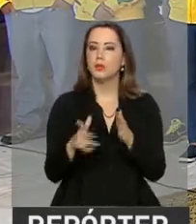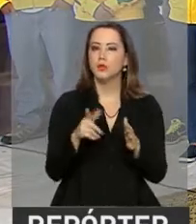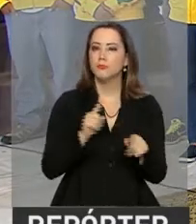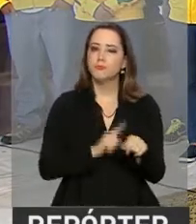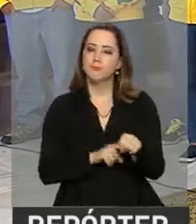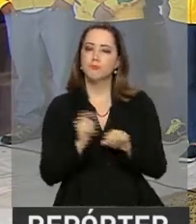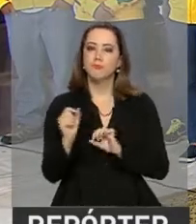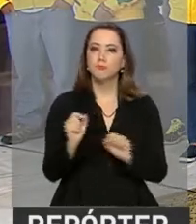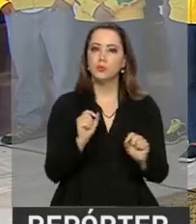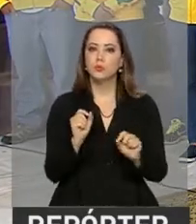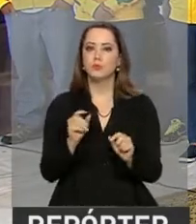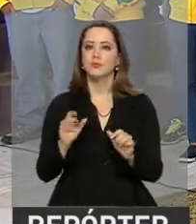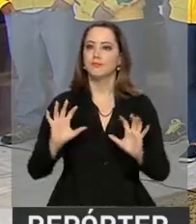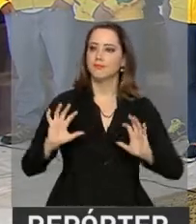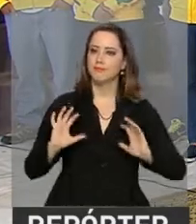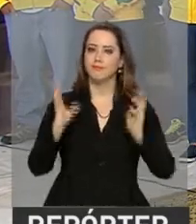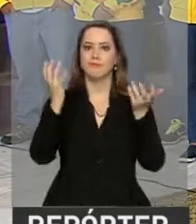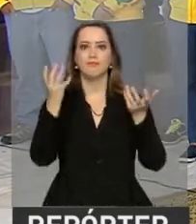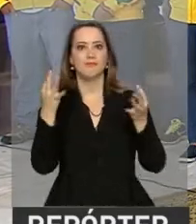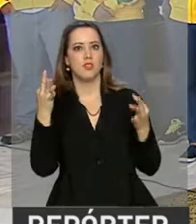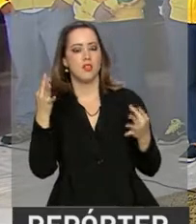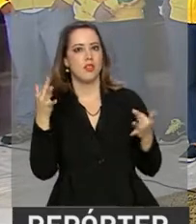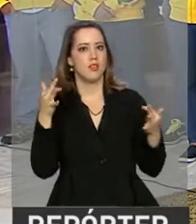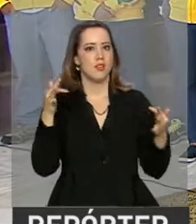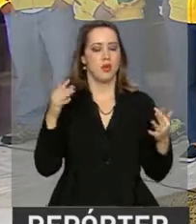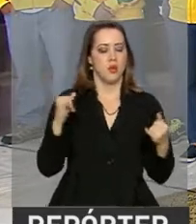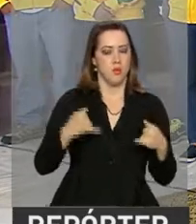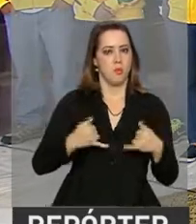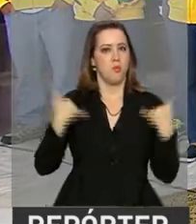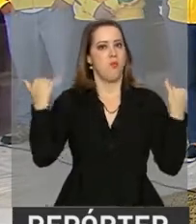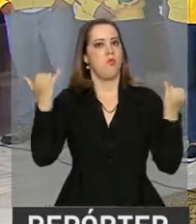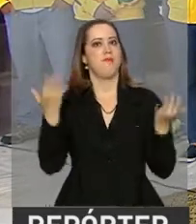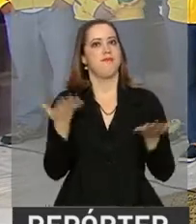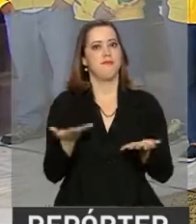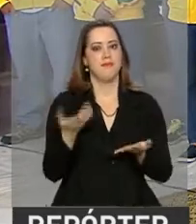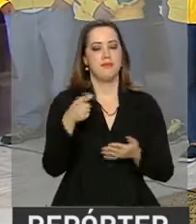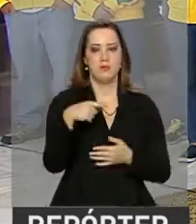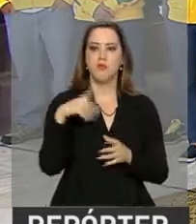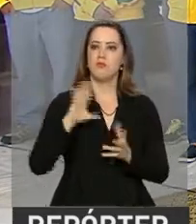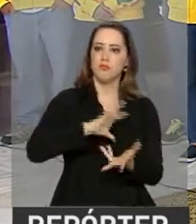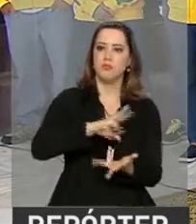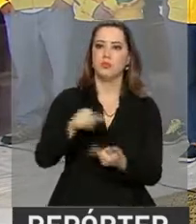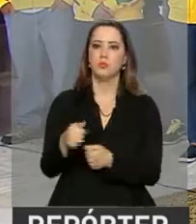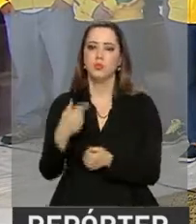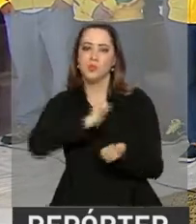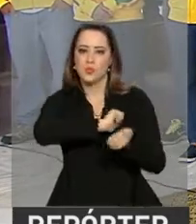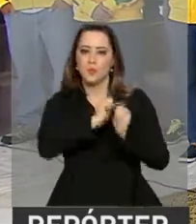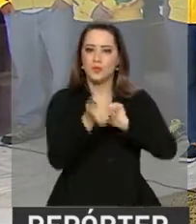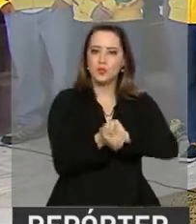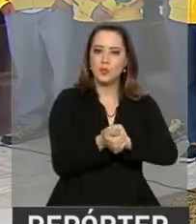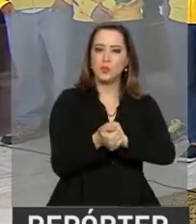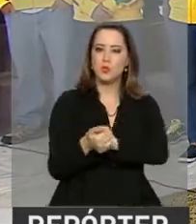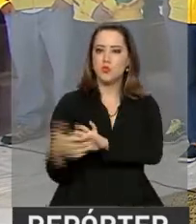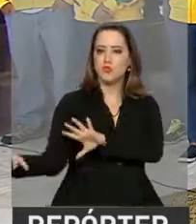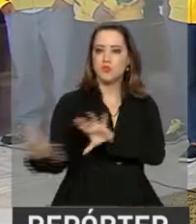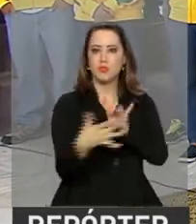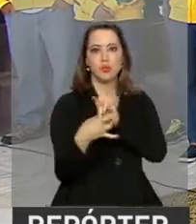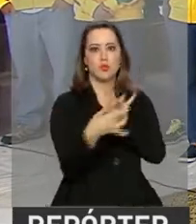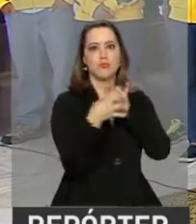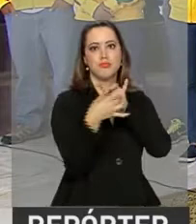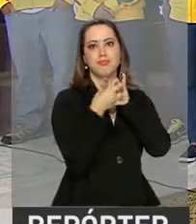de confraternização universal o esporte é um meio de integrar as pessoas